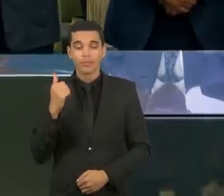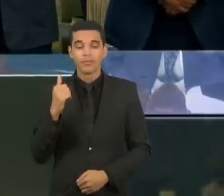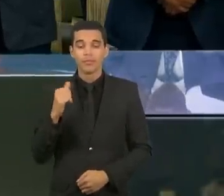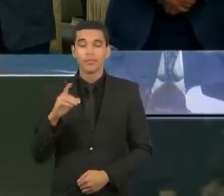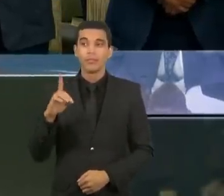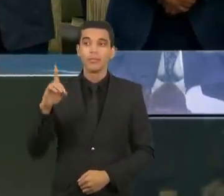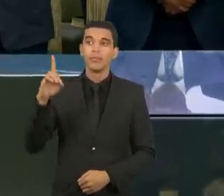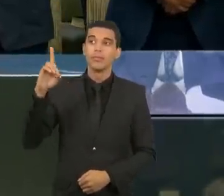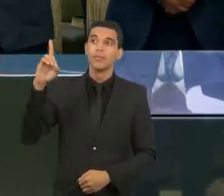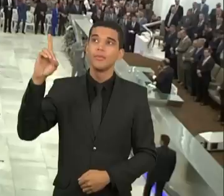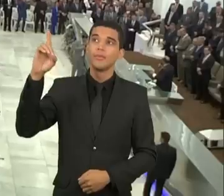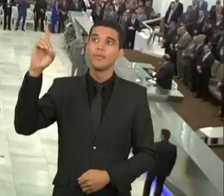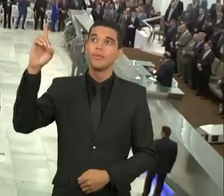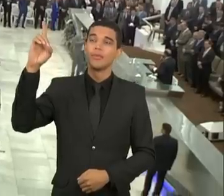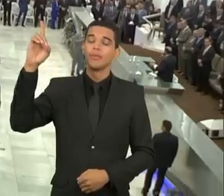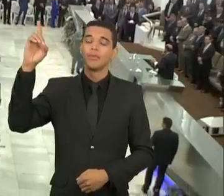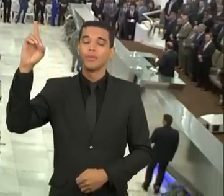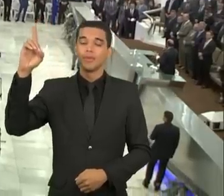sempre atentos